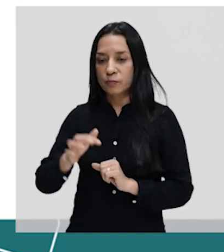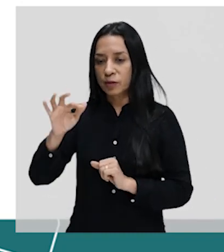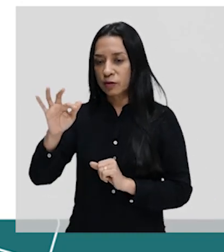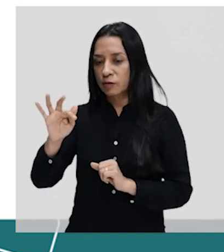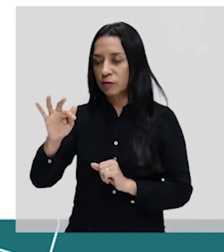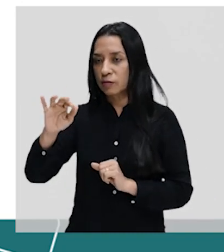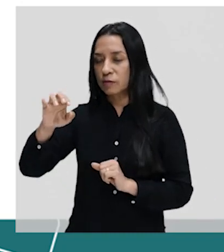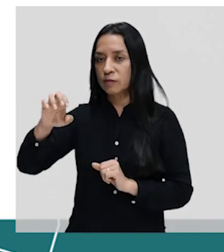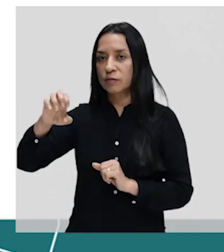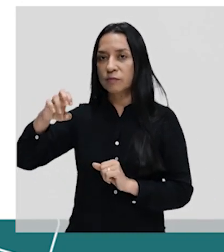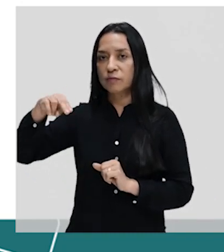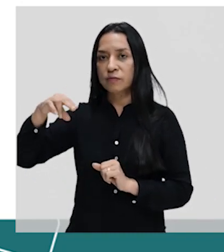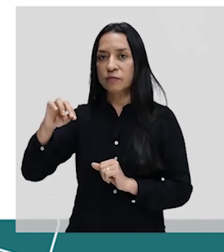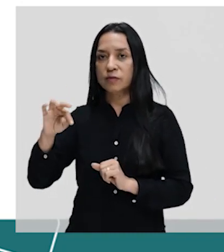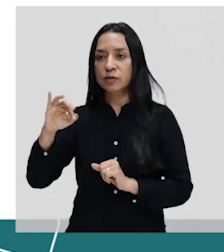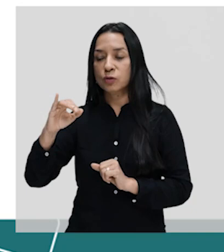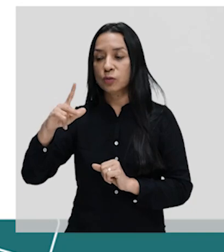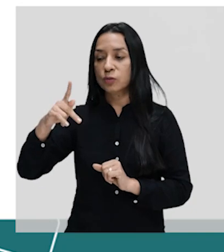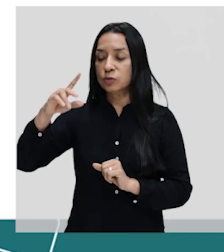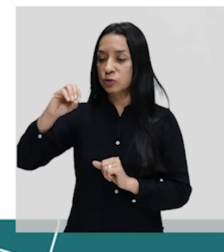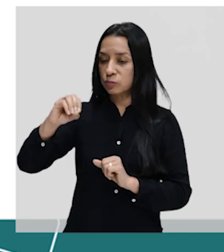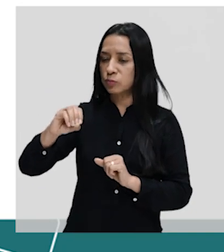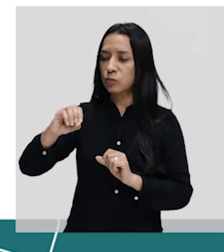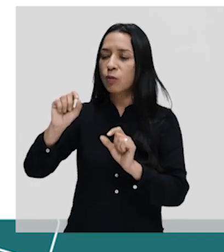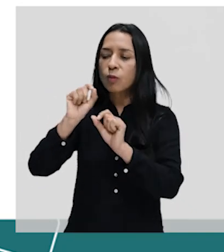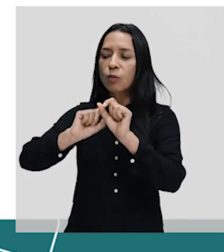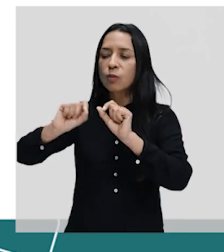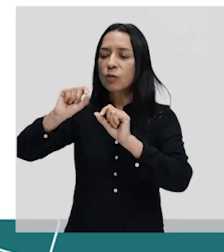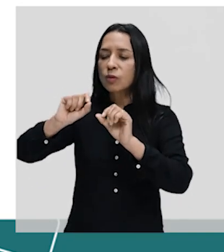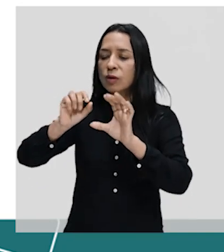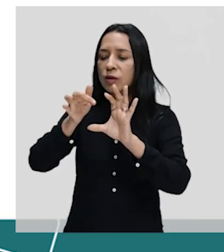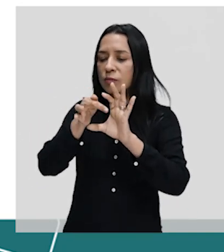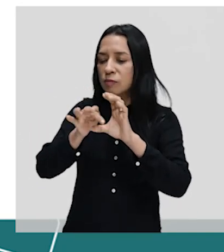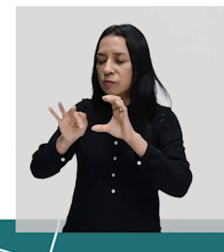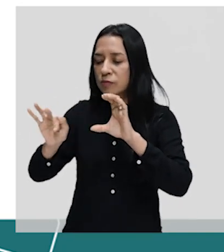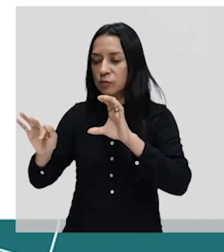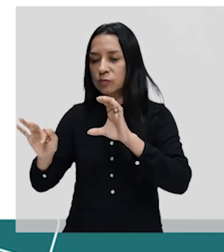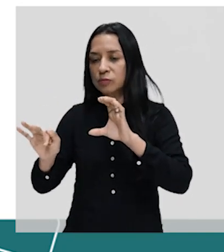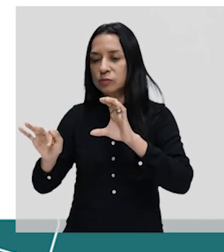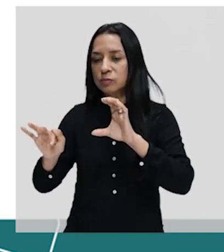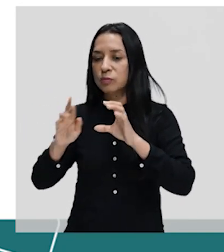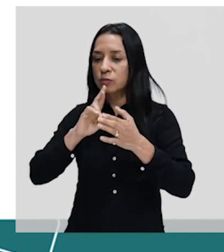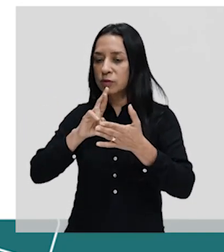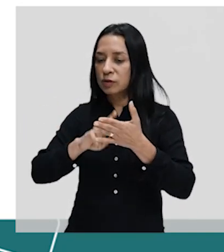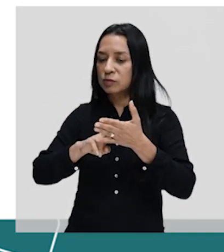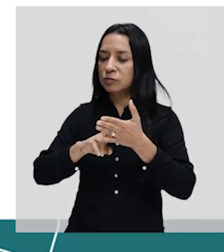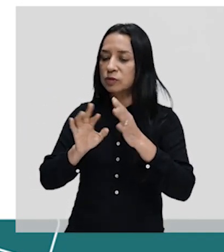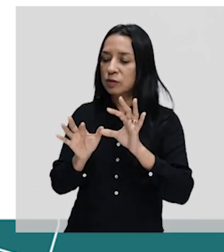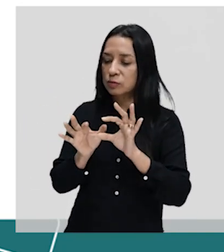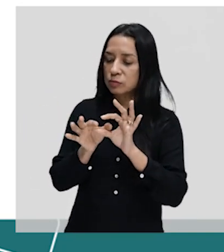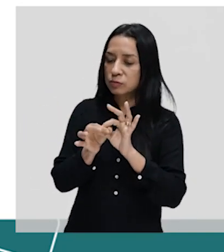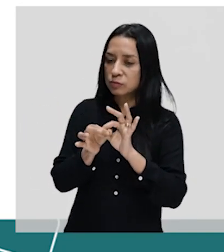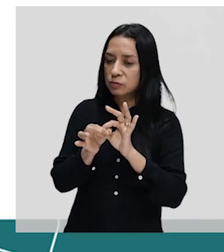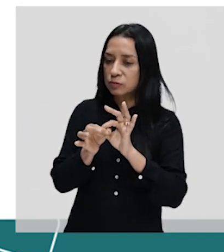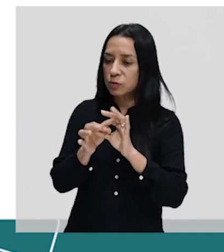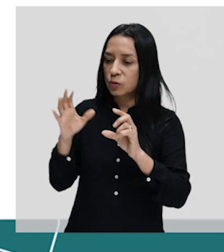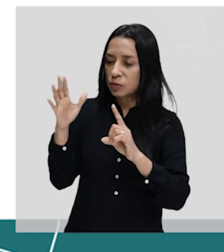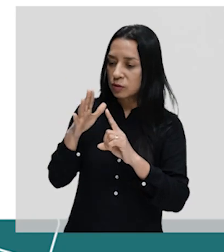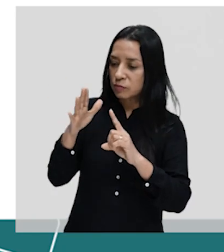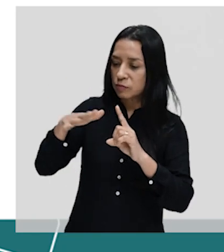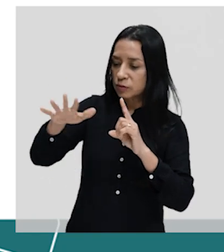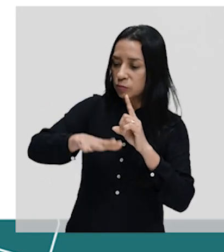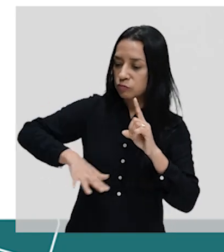o fenótipo ele é o resultado da ação do genótipo com o meio ambiente.